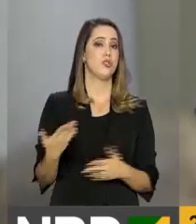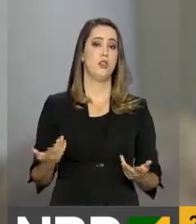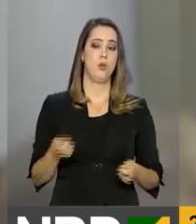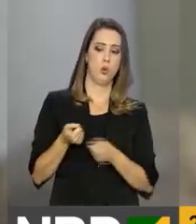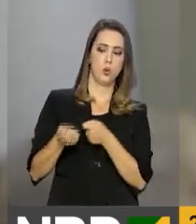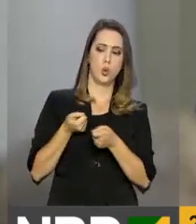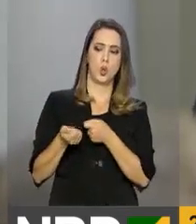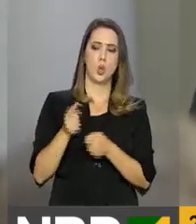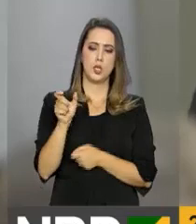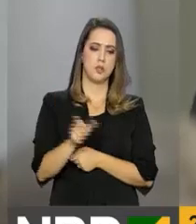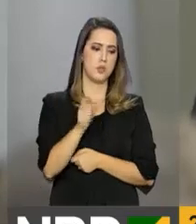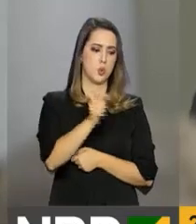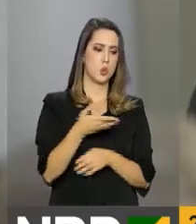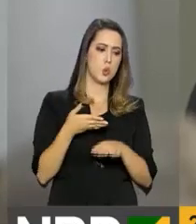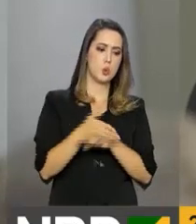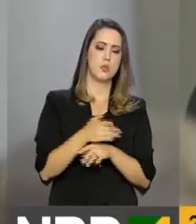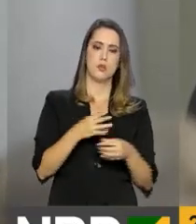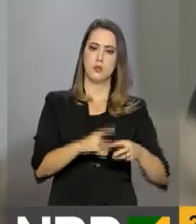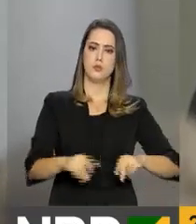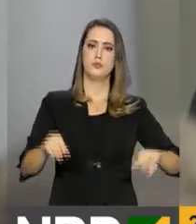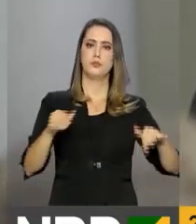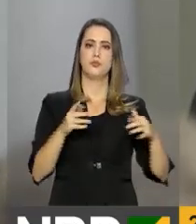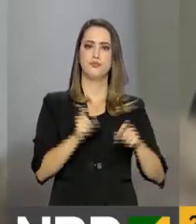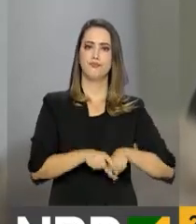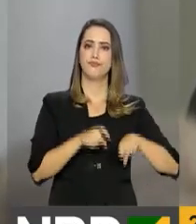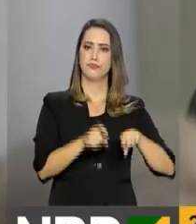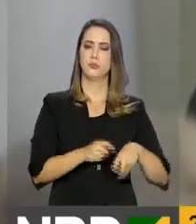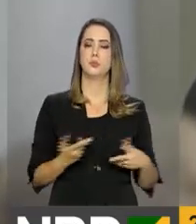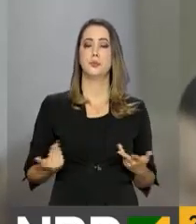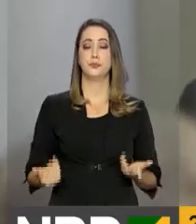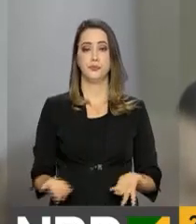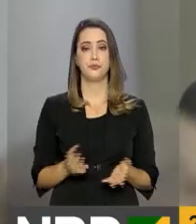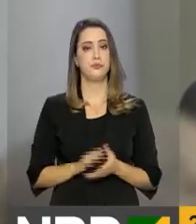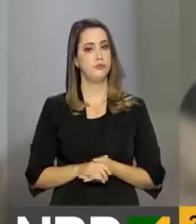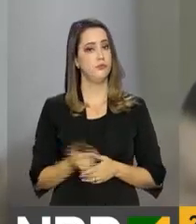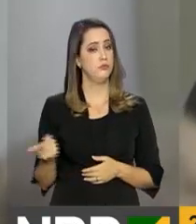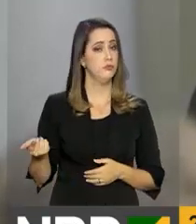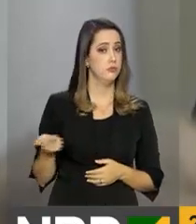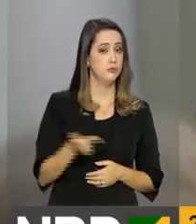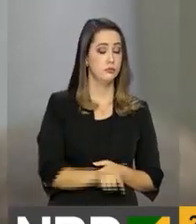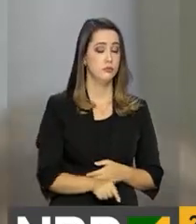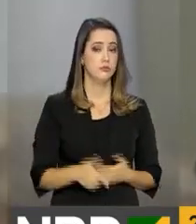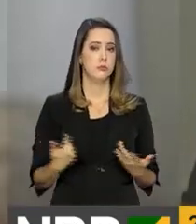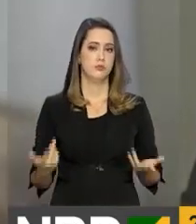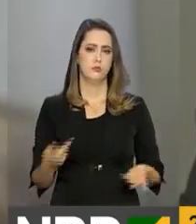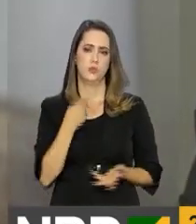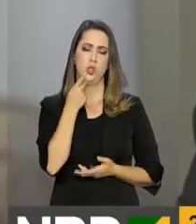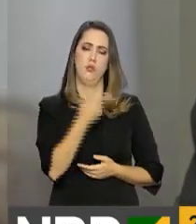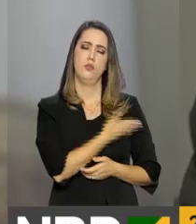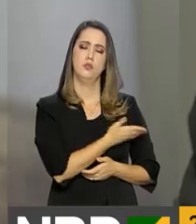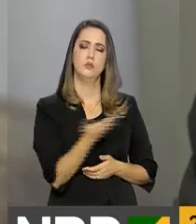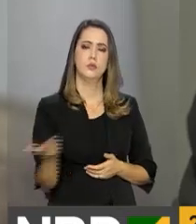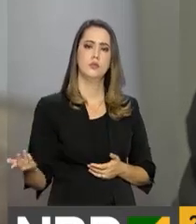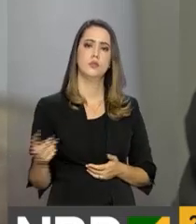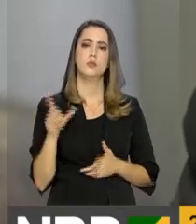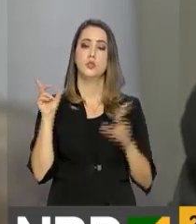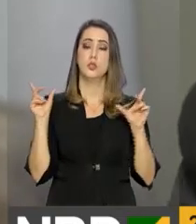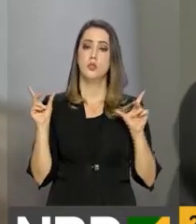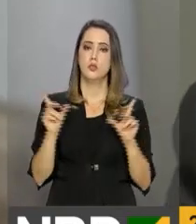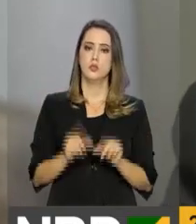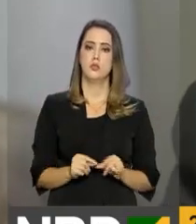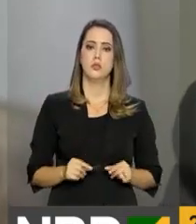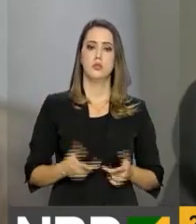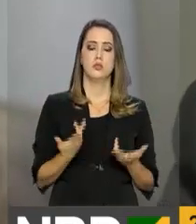controle daqueles que ocupavam esses lotes. Né? Mais uma vez, digo aos senhores, isso diminui muito